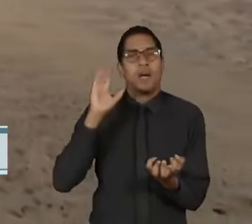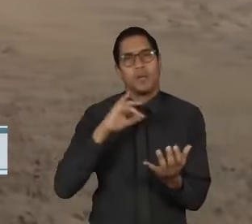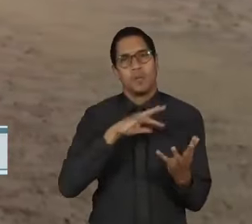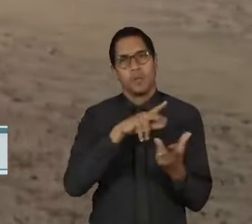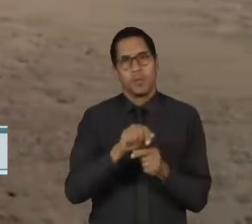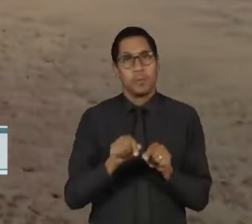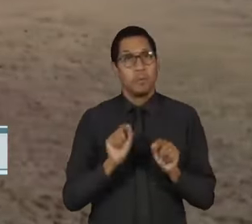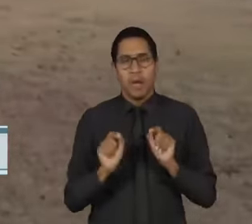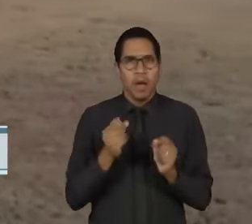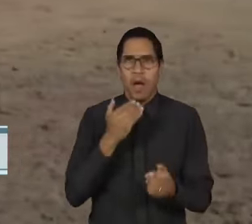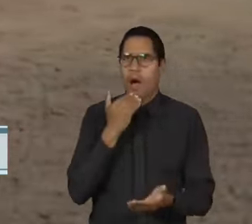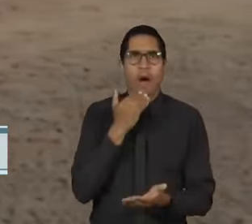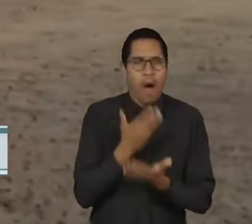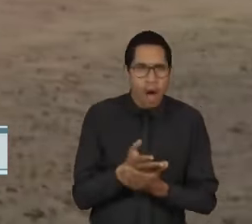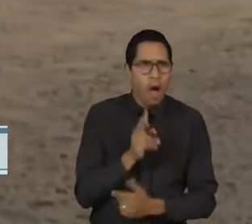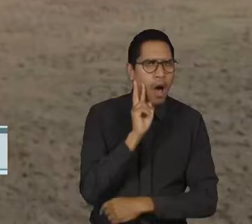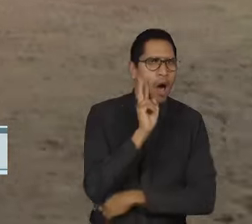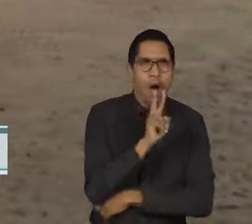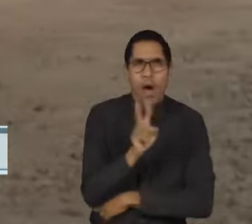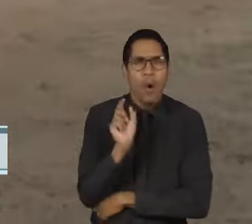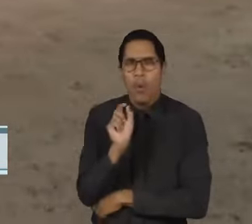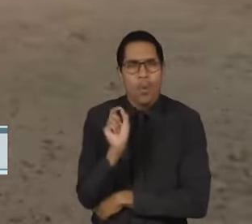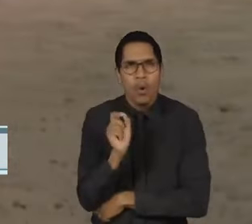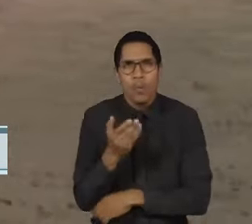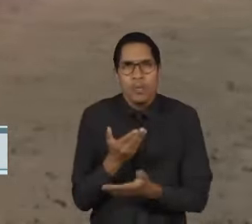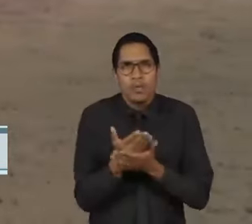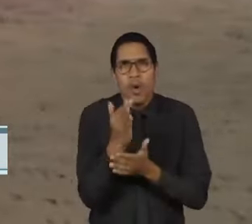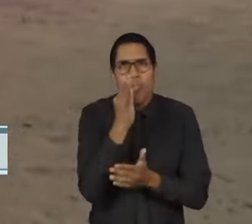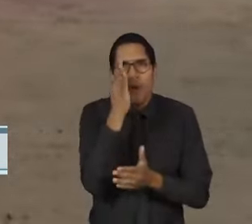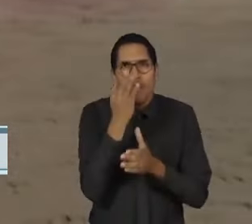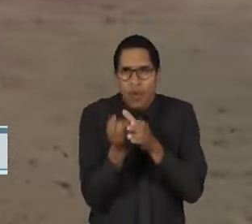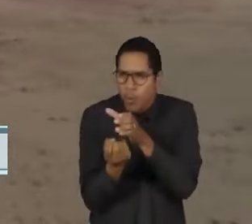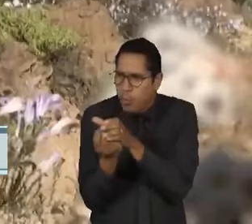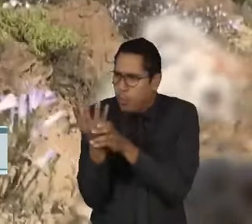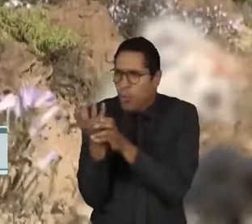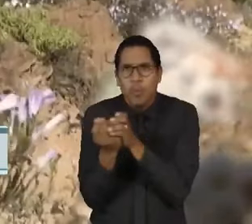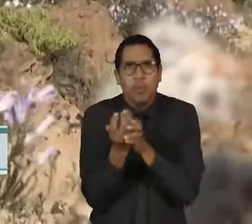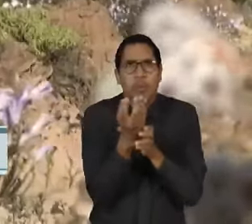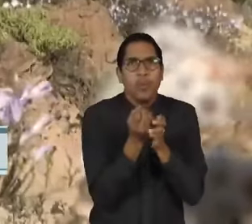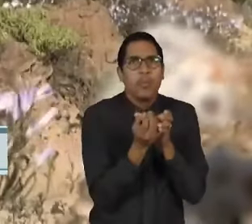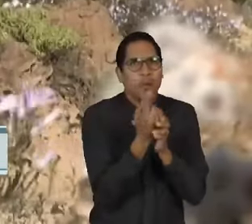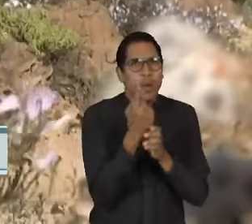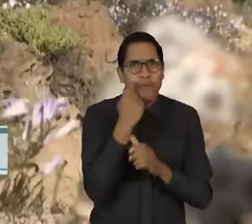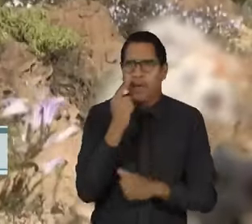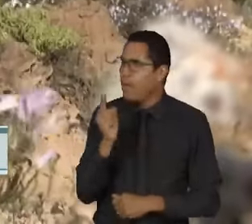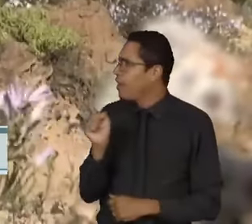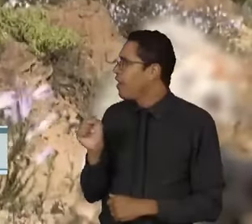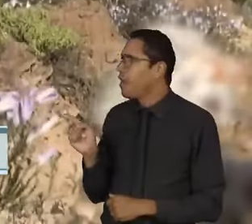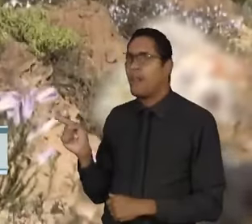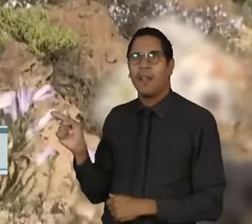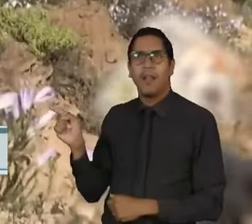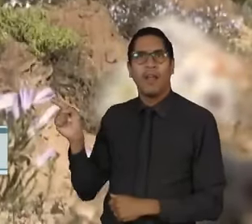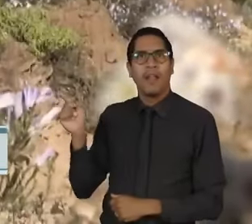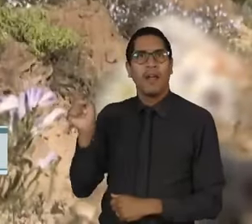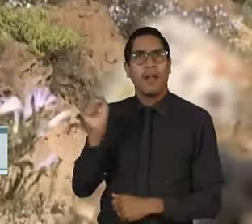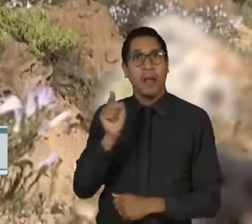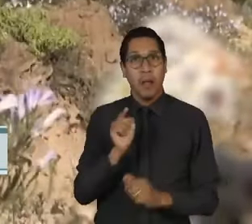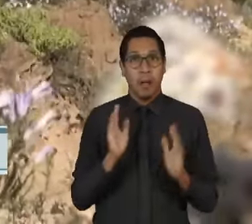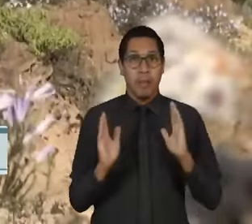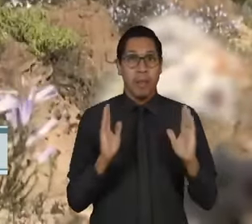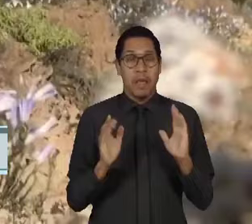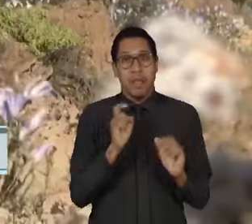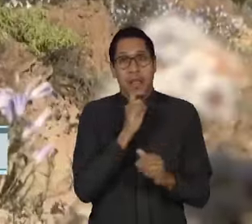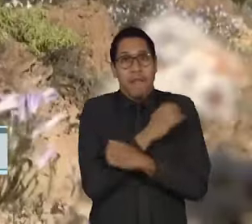nas últimas semanas por causa do surgimento de flores numa extensão de vários quilômetros, mesmo em meio ao